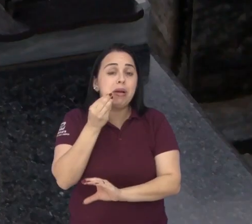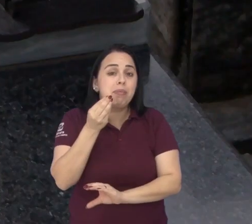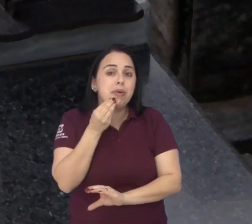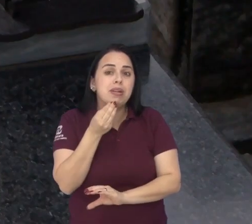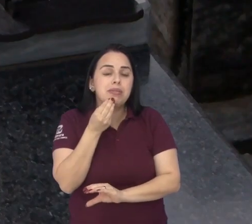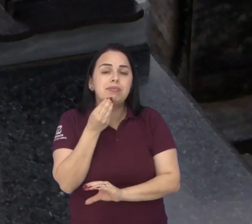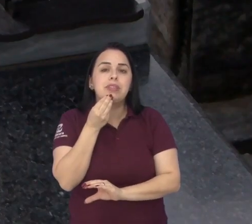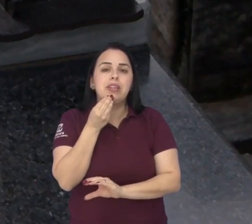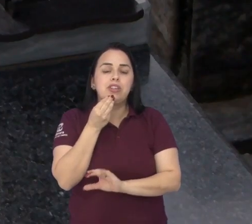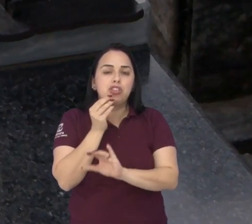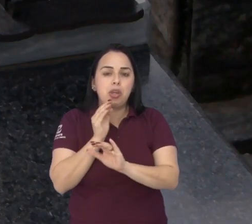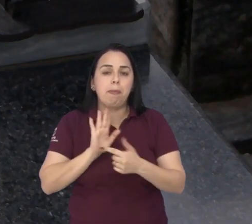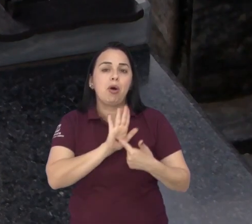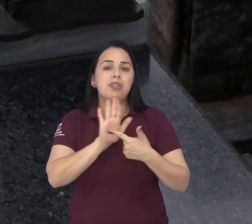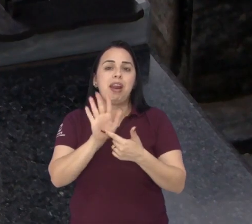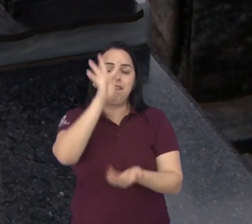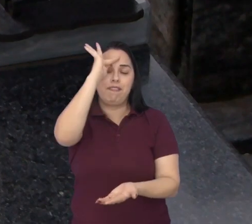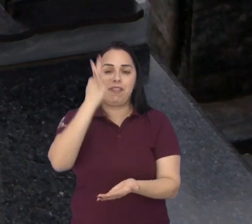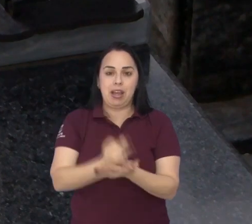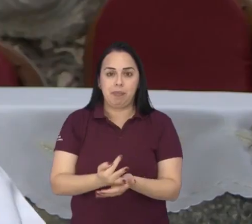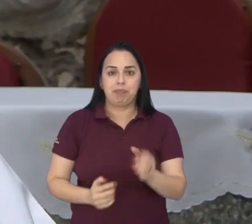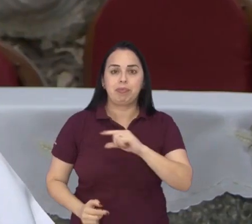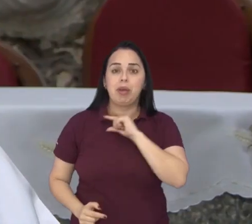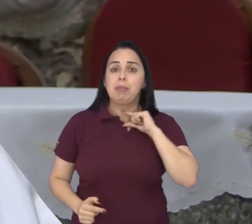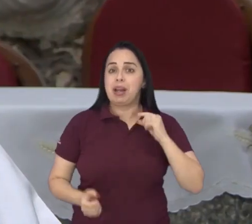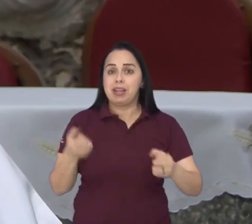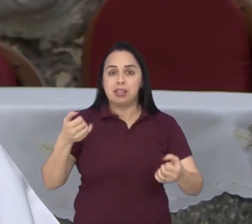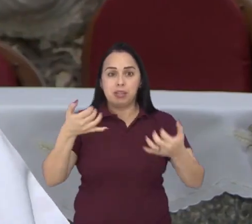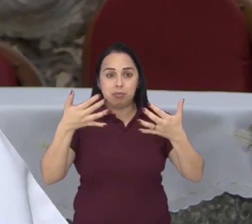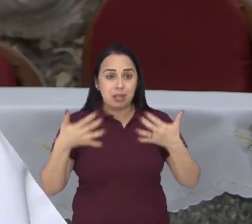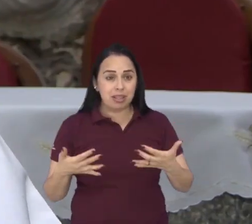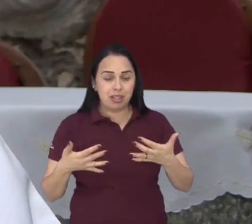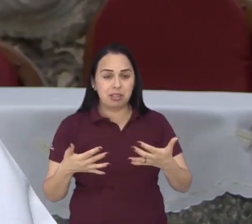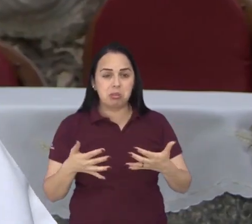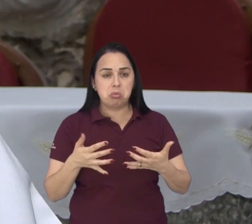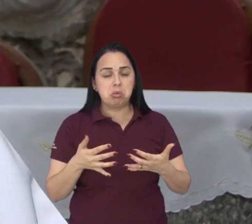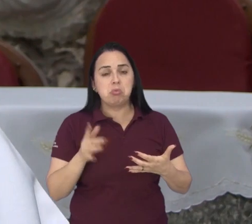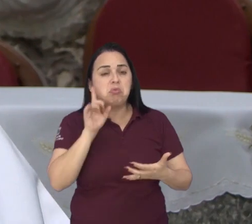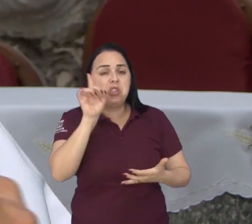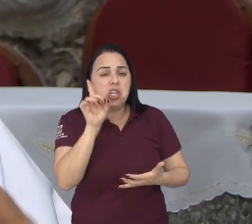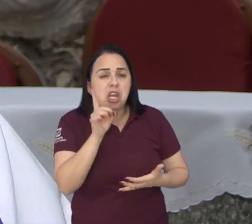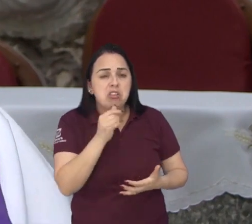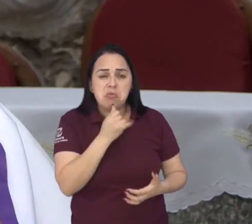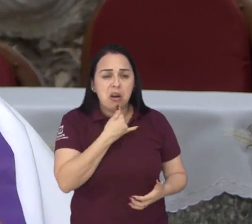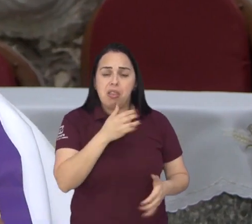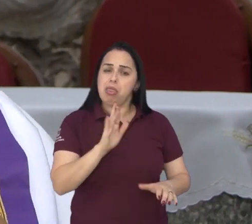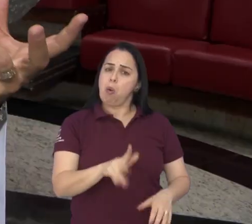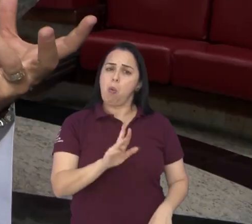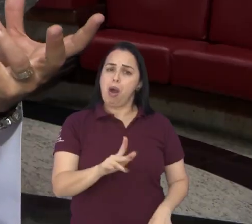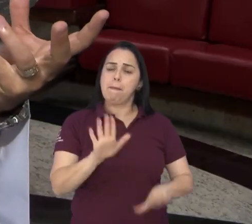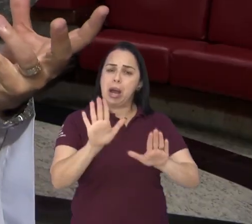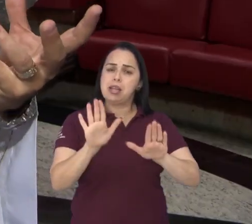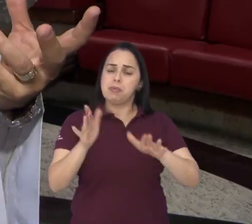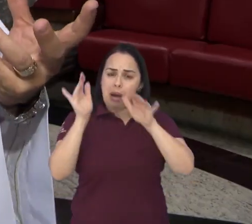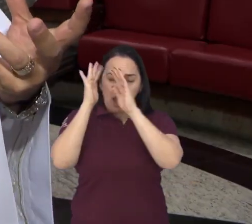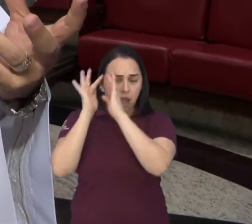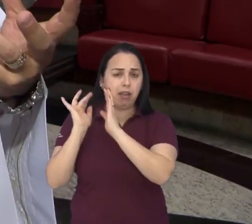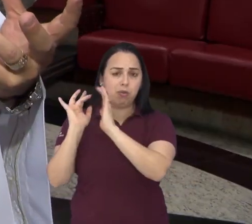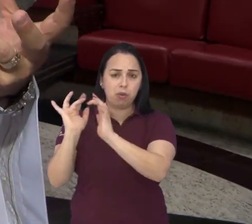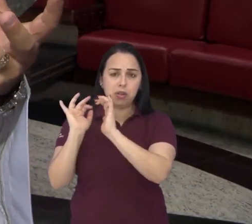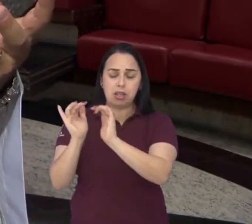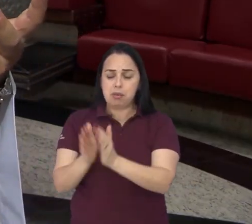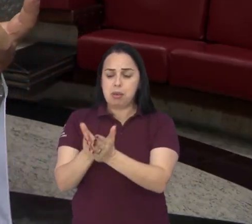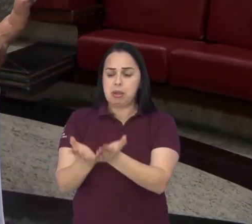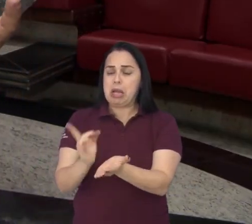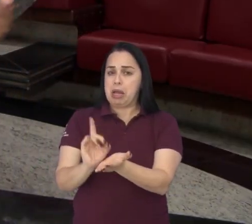uma oportunidade de professar a fé. O padre explica que não é um dia para a tristeza, e sim de reflexão